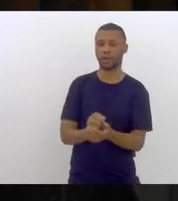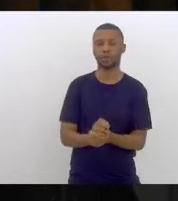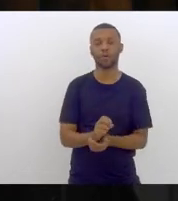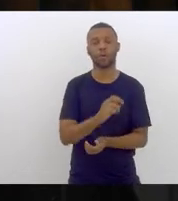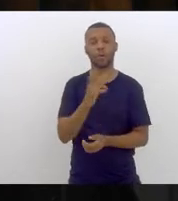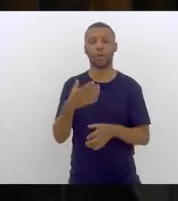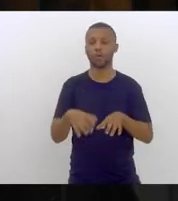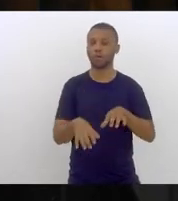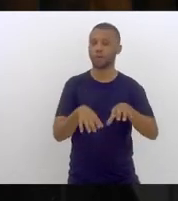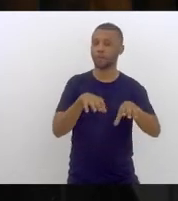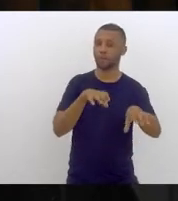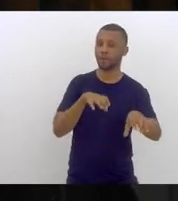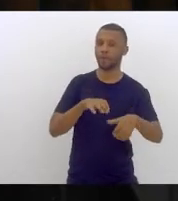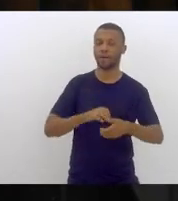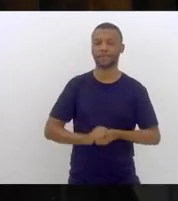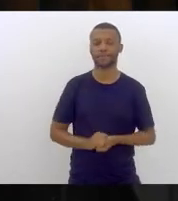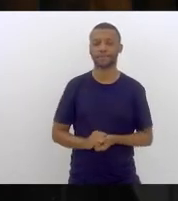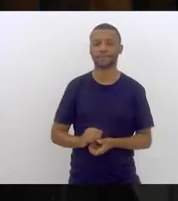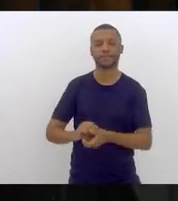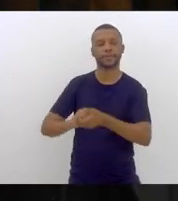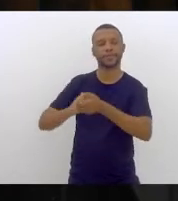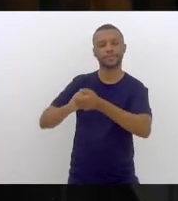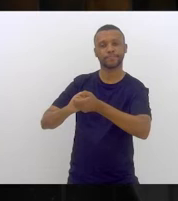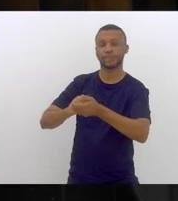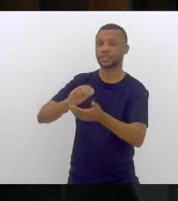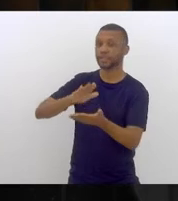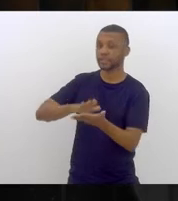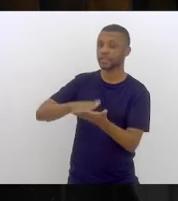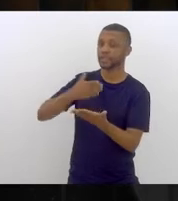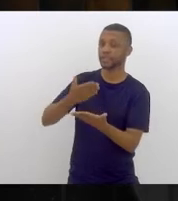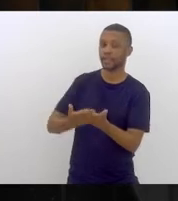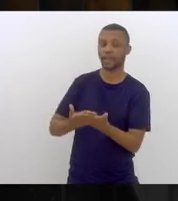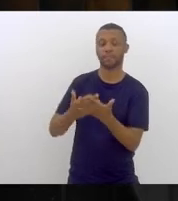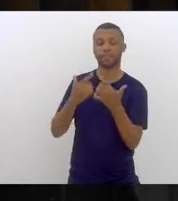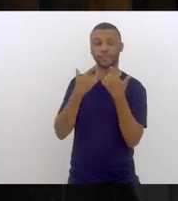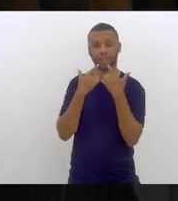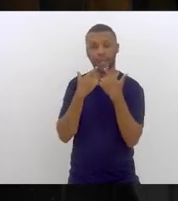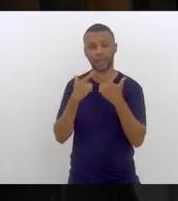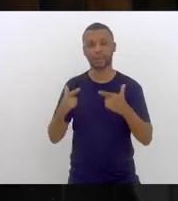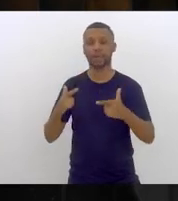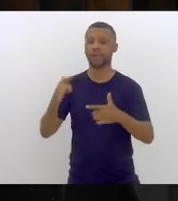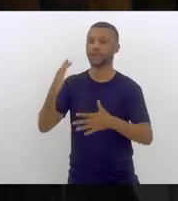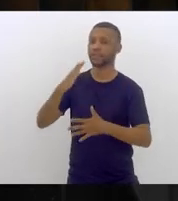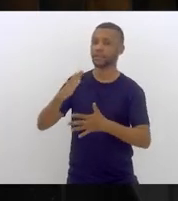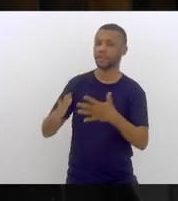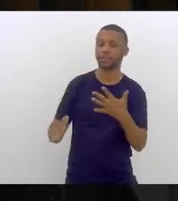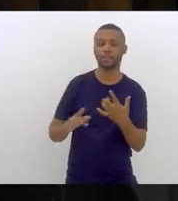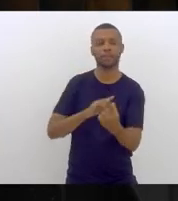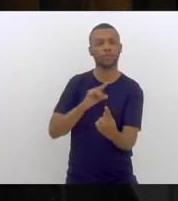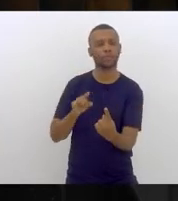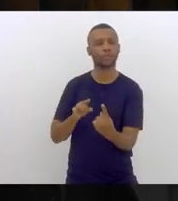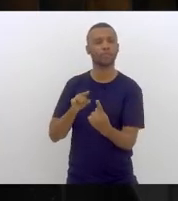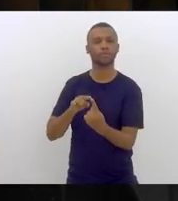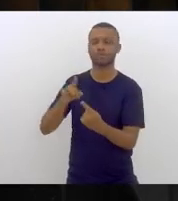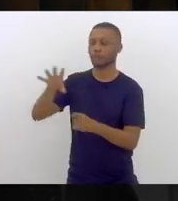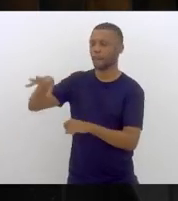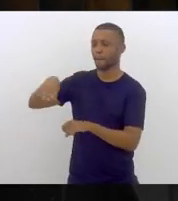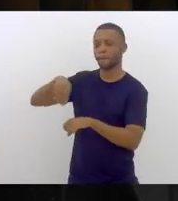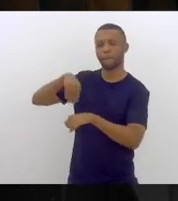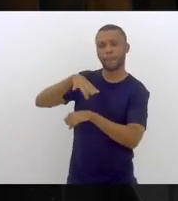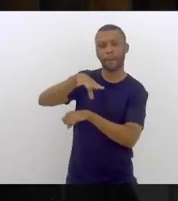senhor intérprete da linguagem de libras que leva a nossa voz